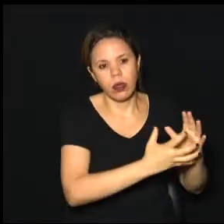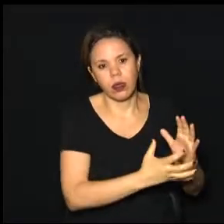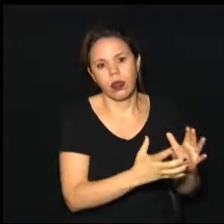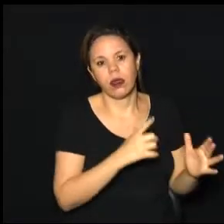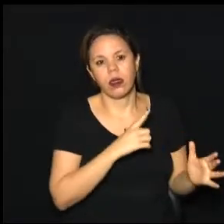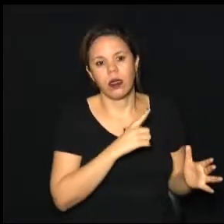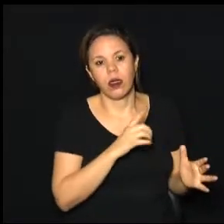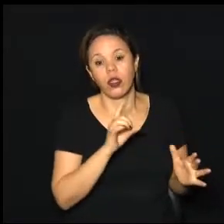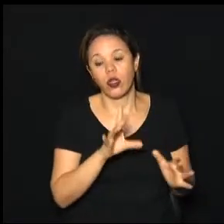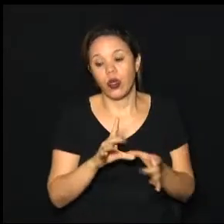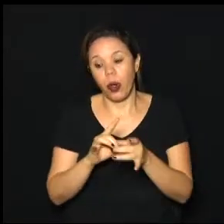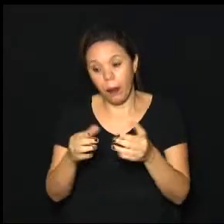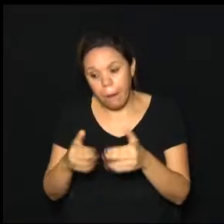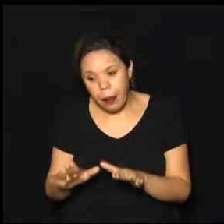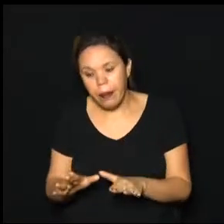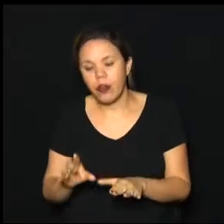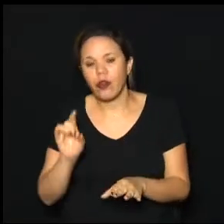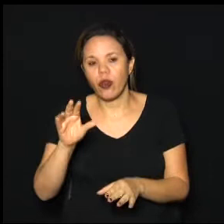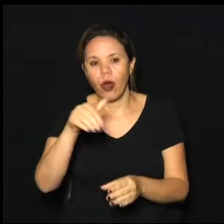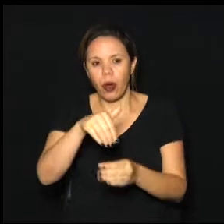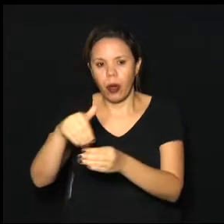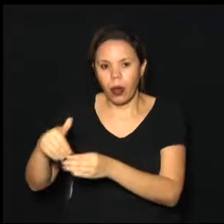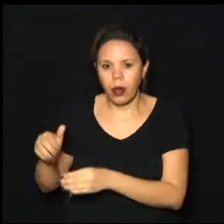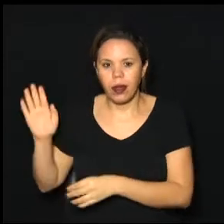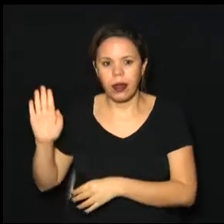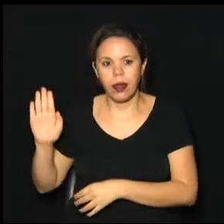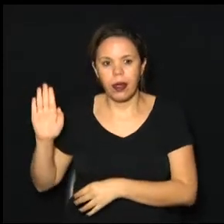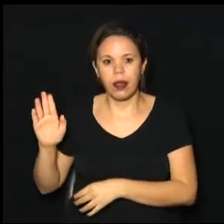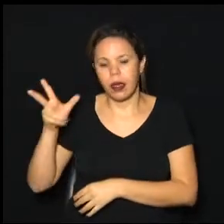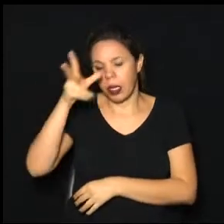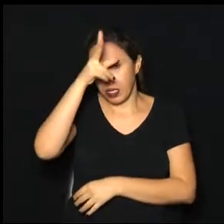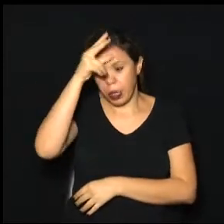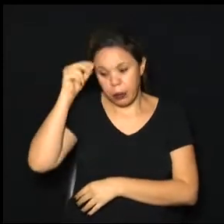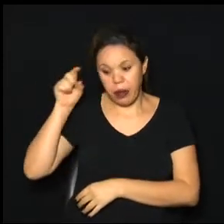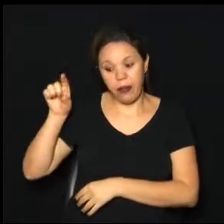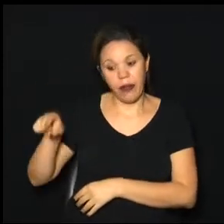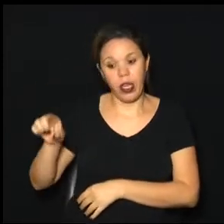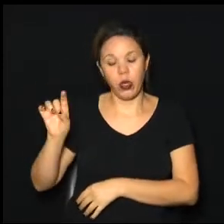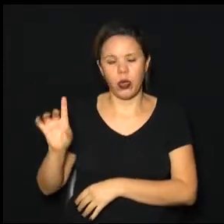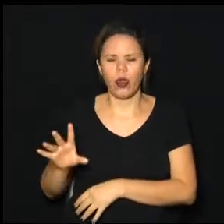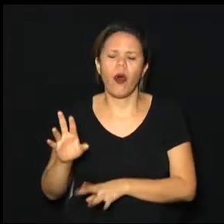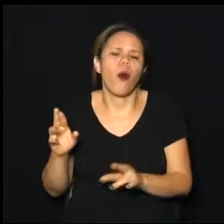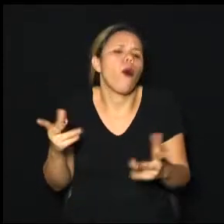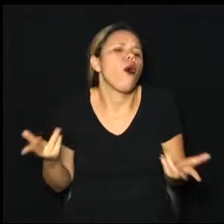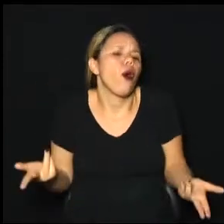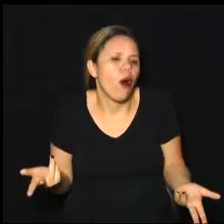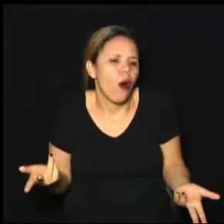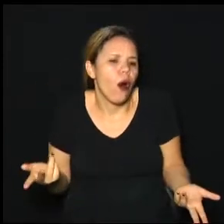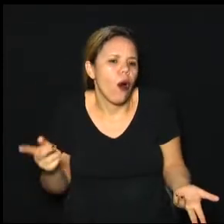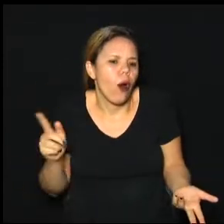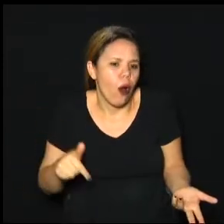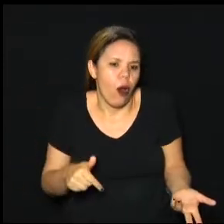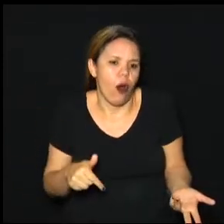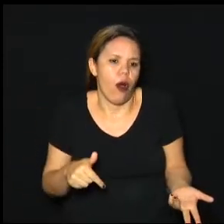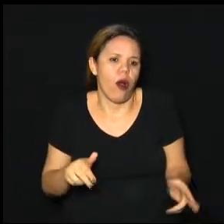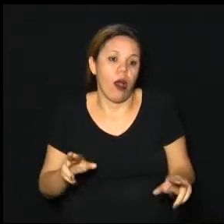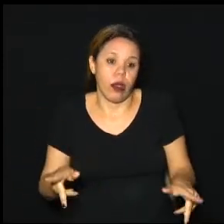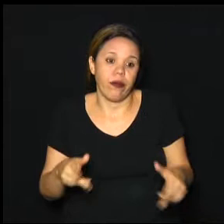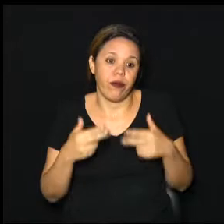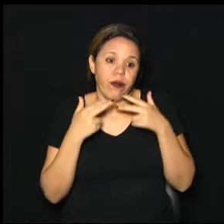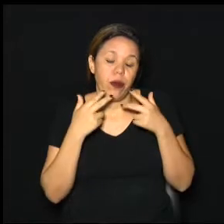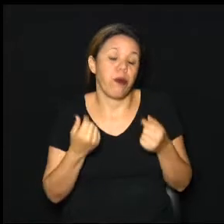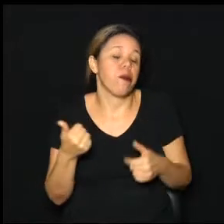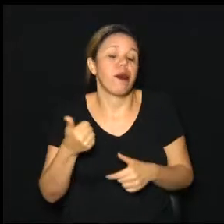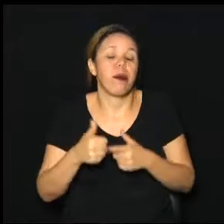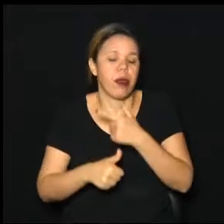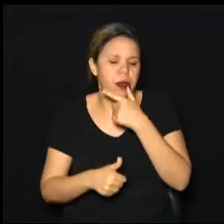tão somente nas eleições dos candidatos a prefeito. Isso faz alguma diferença? Isso faz muita diferença.